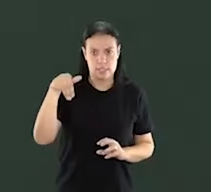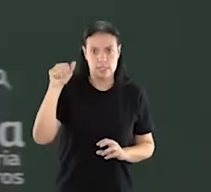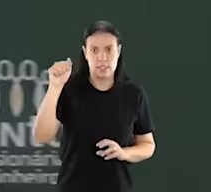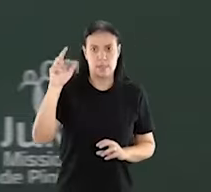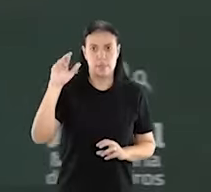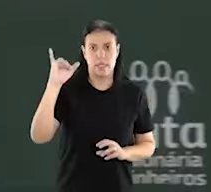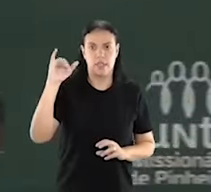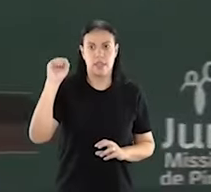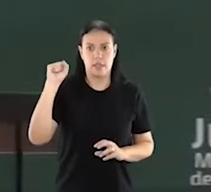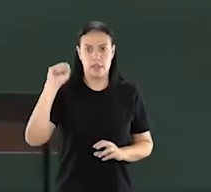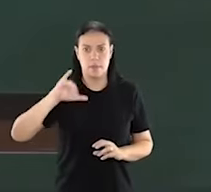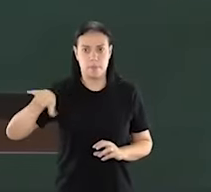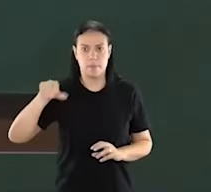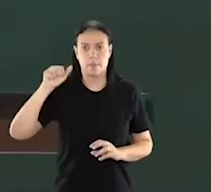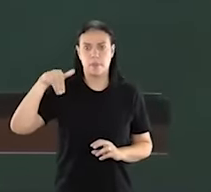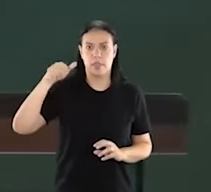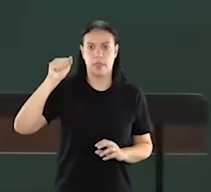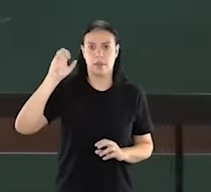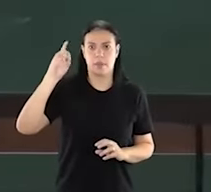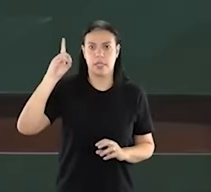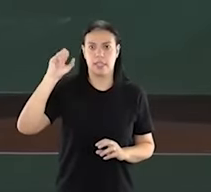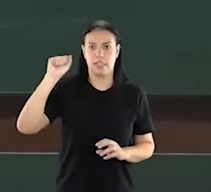e muitas outras,